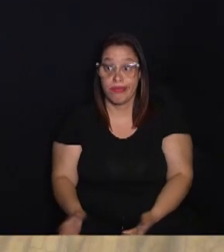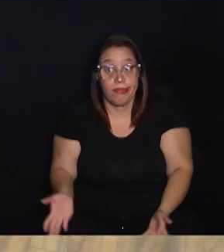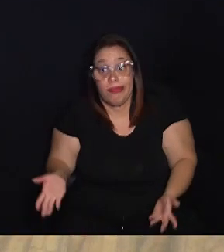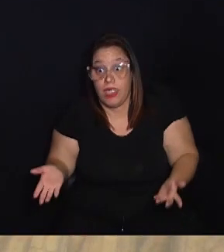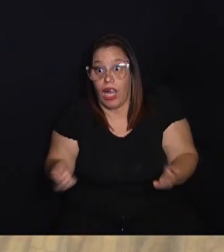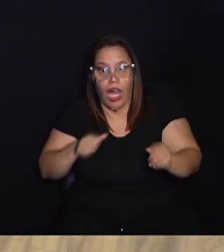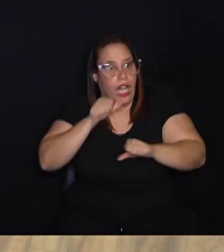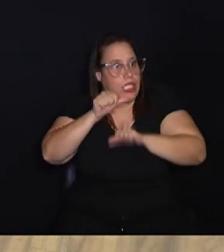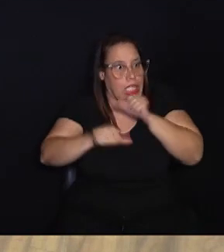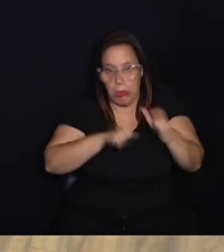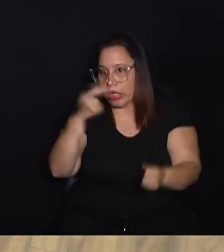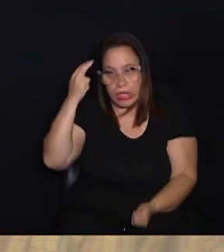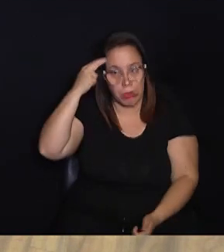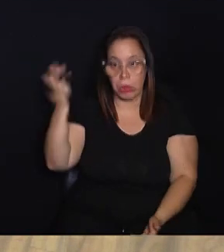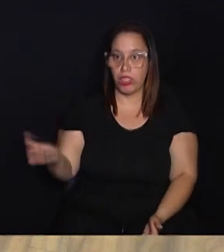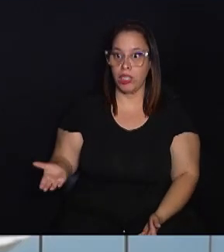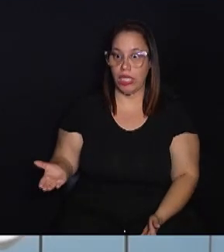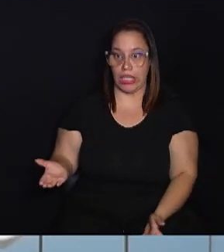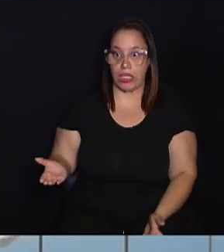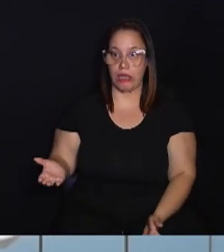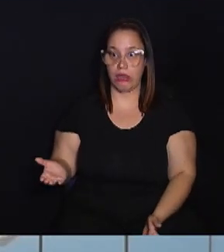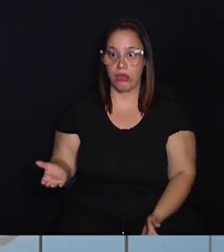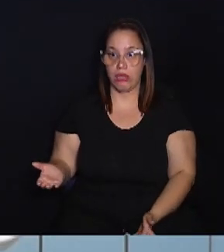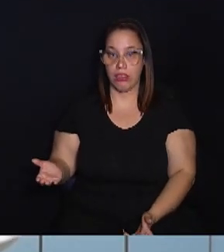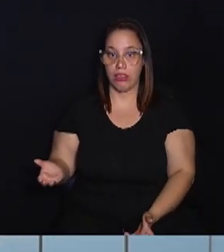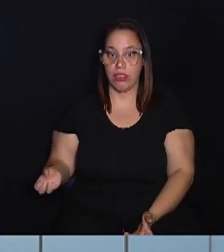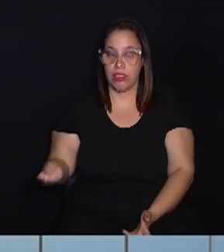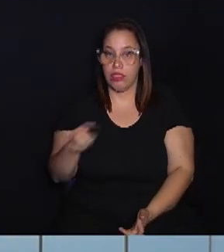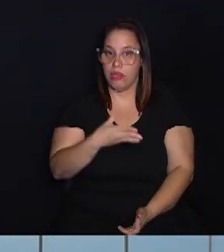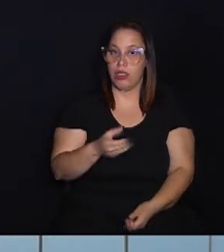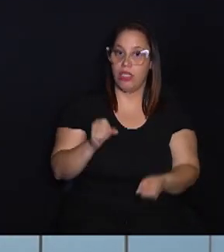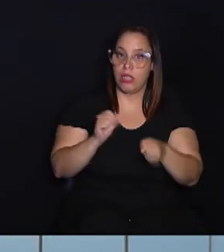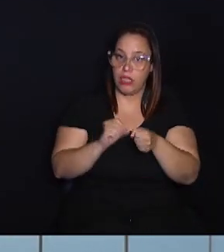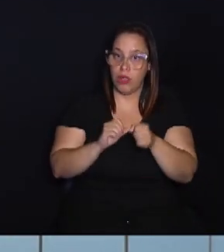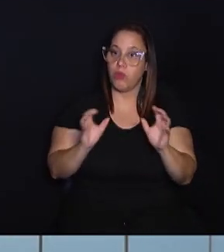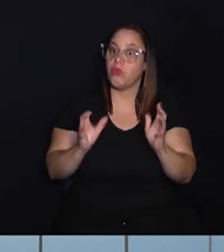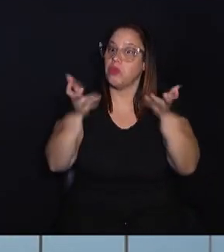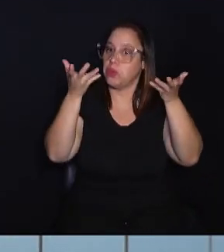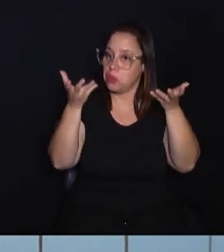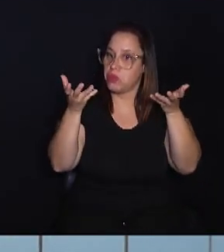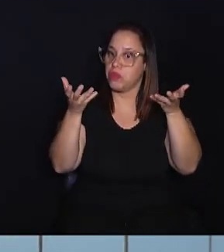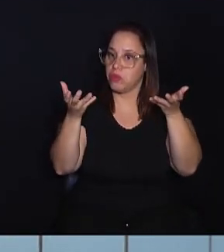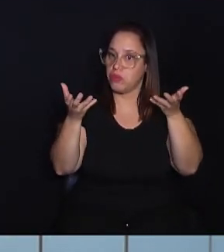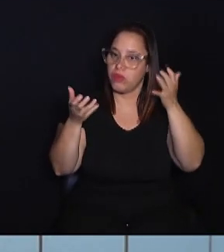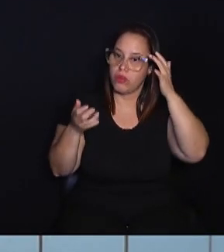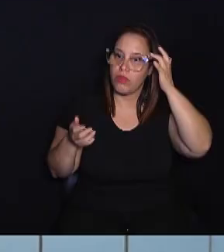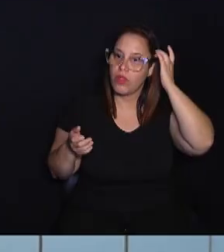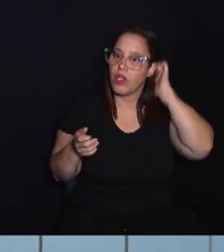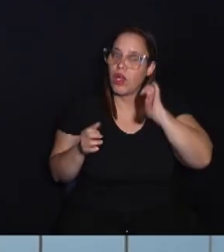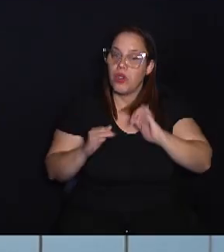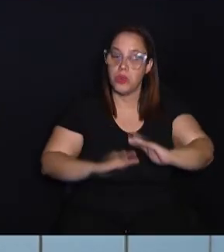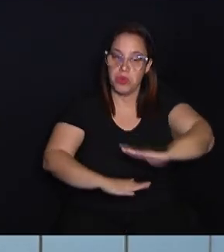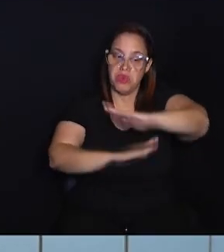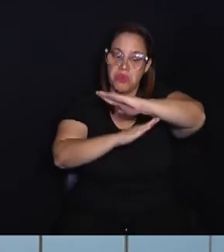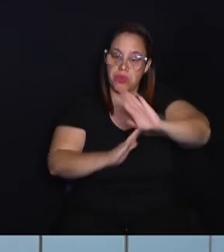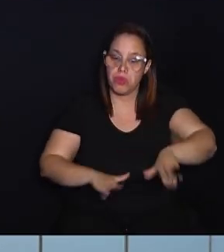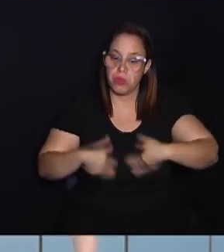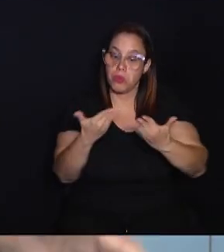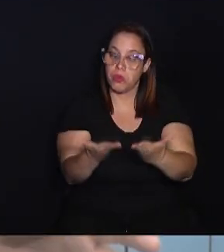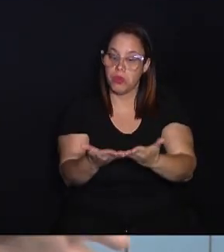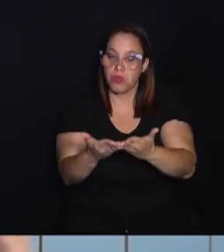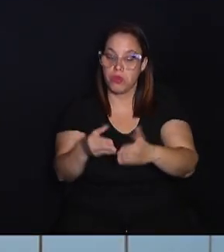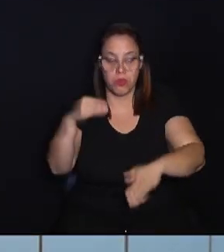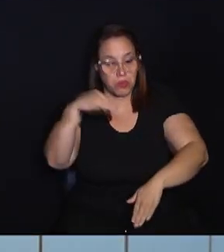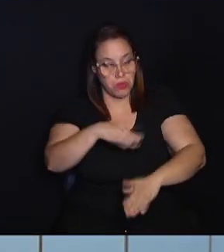que mudar essa cultura. Nós, recentemente, fizemos uma campanha A Câmara participou, com o